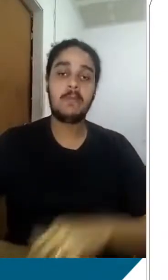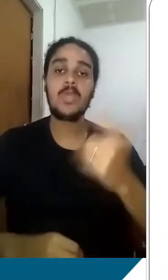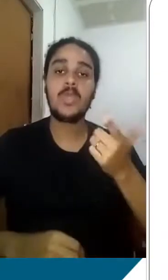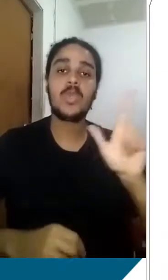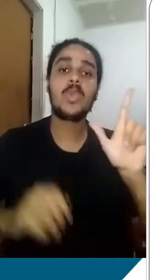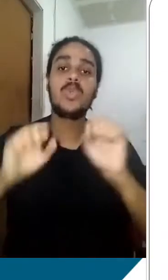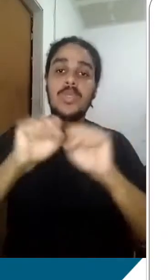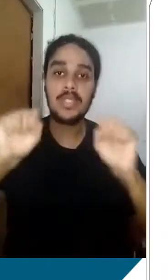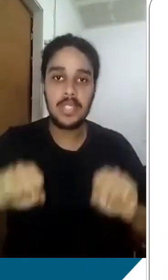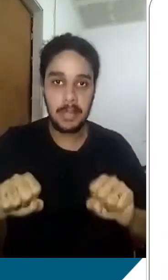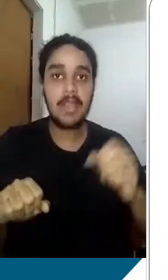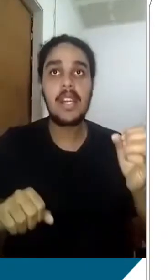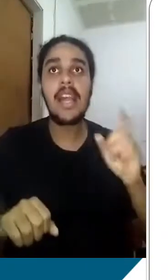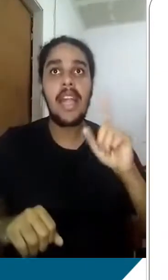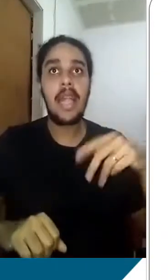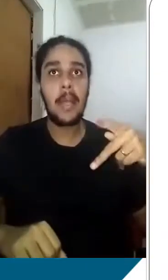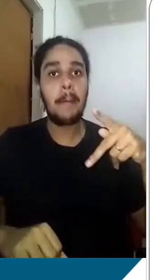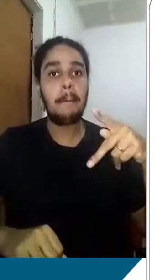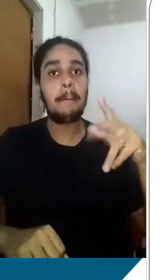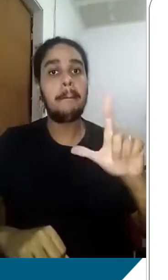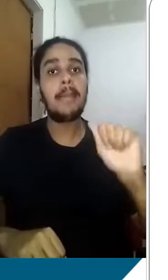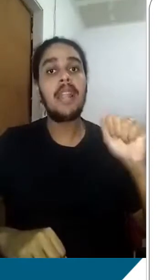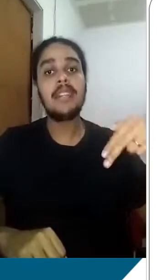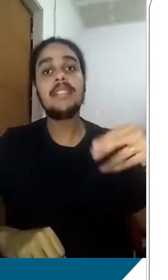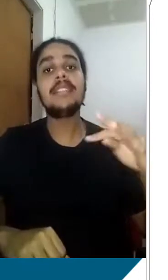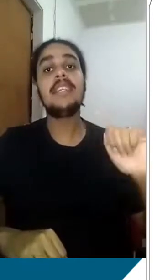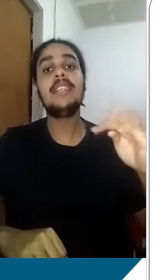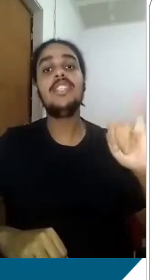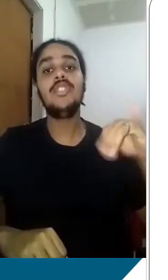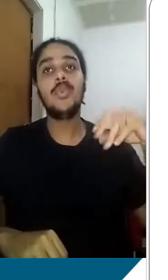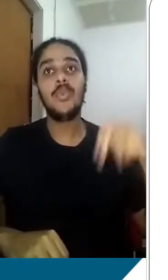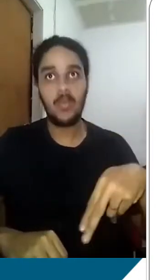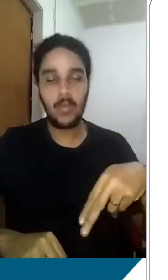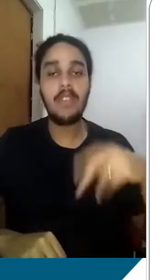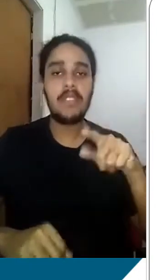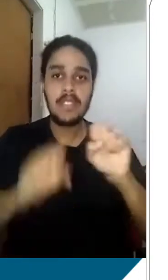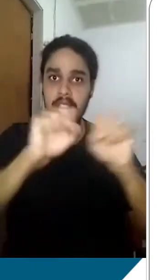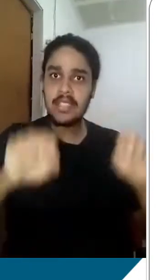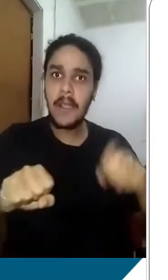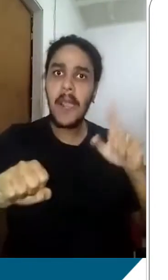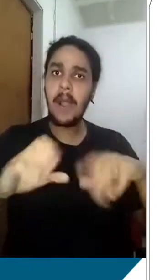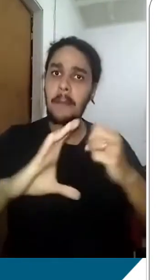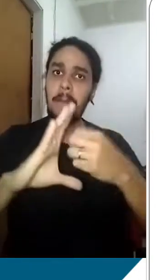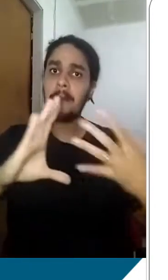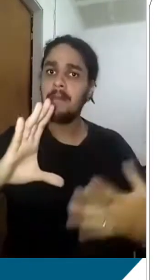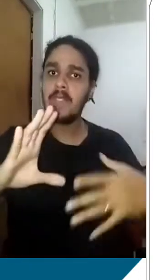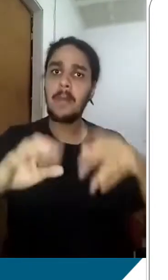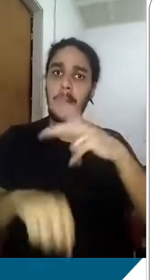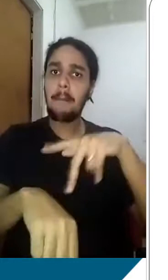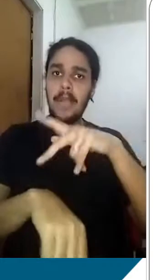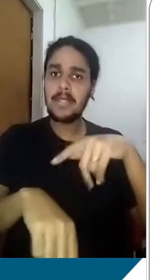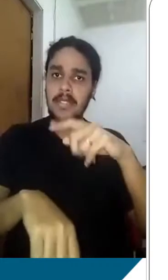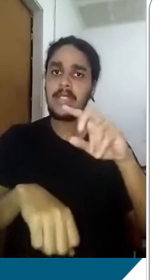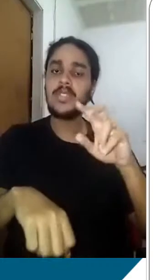Um outro sistema, que é o sistema de plantation. Esse sistema de plantation ele é bastante característico de